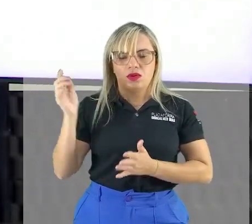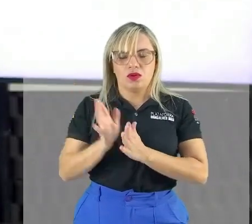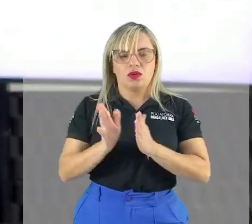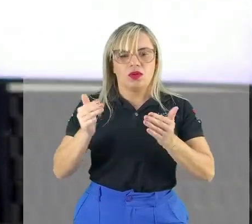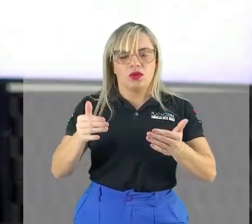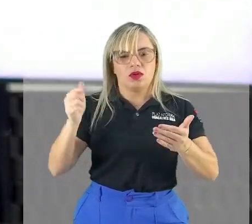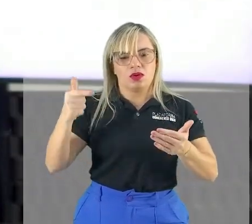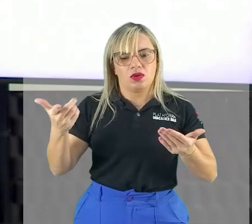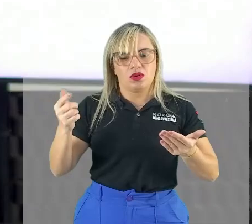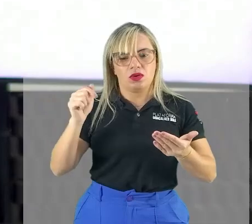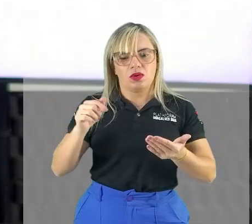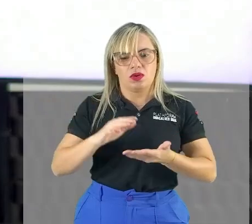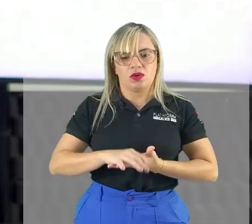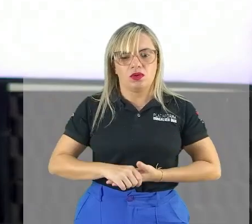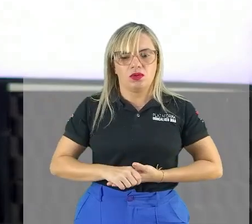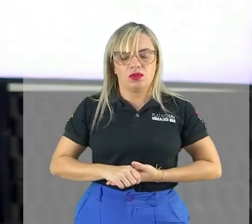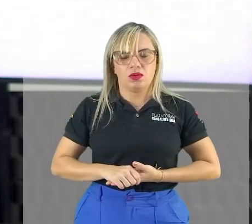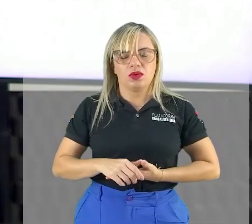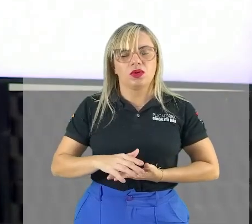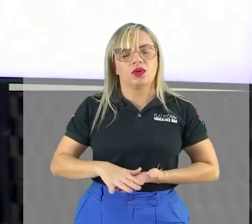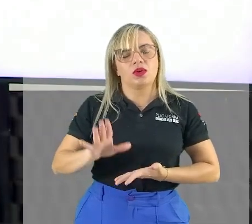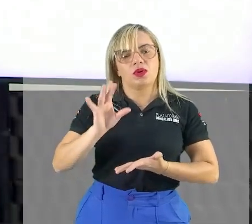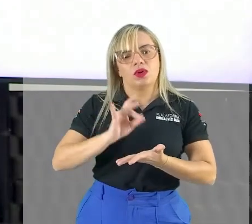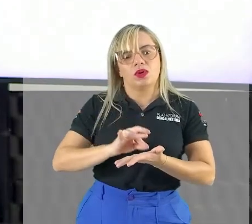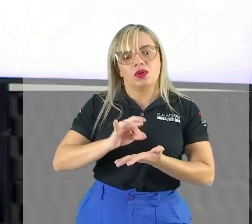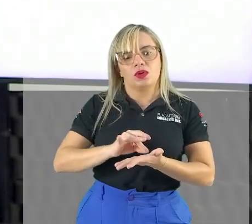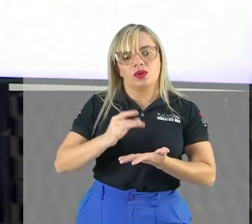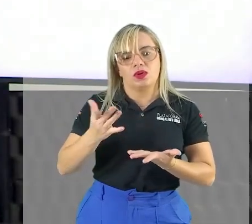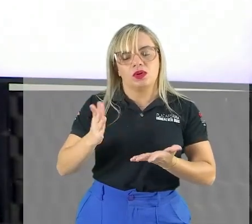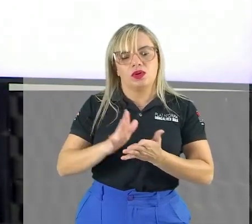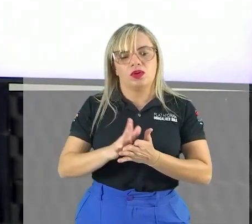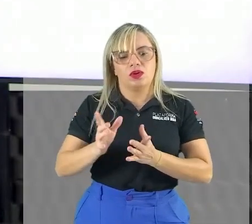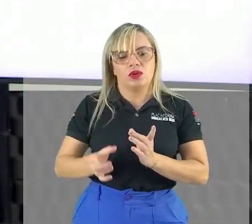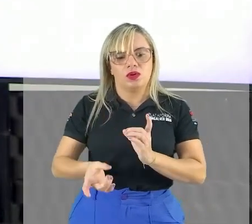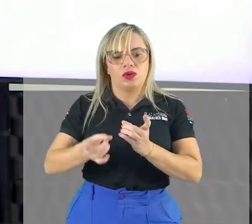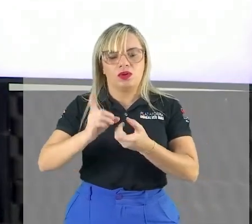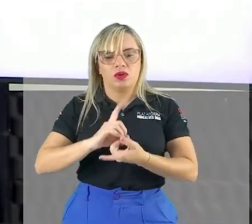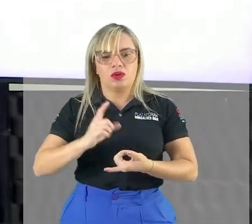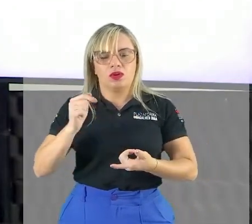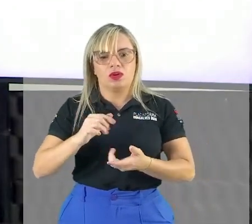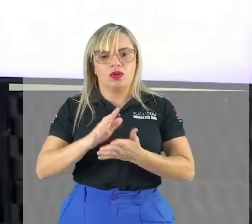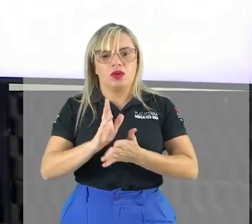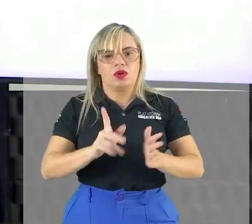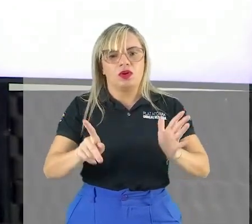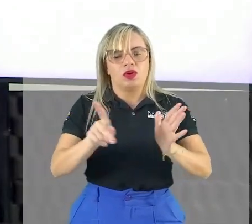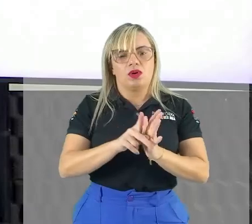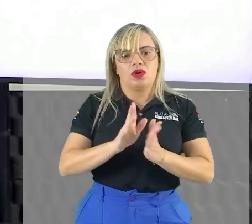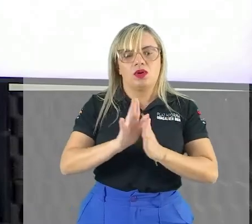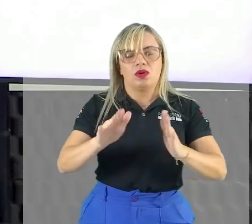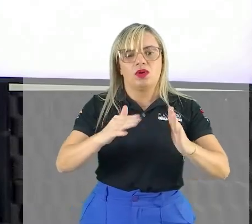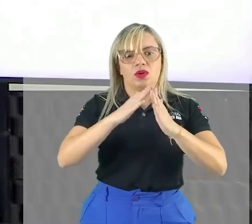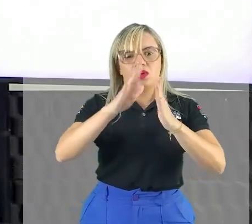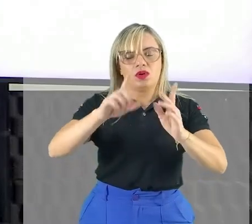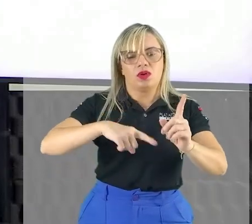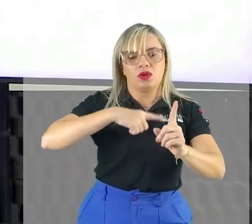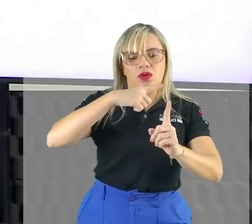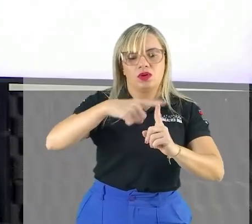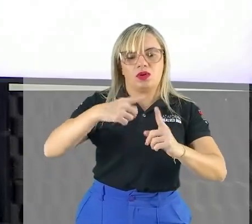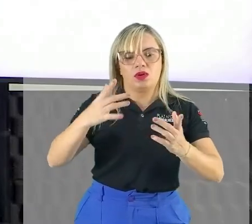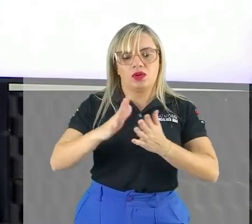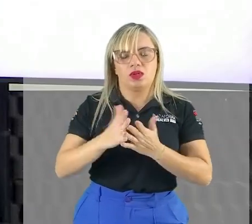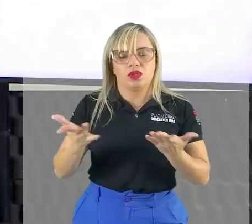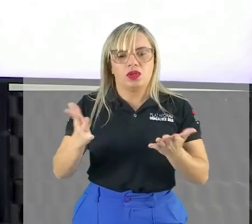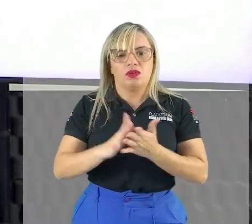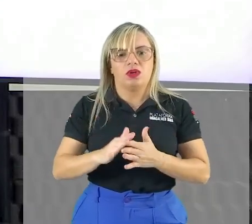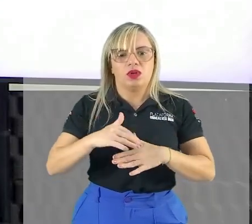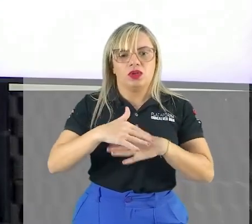imagem de Leonardo da Vinci que, de fato, vai contrariamente à própria Igreja Católica, que está todo mundo vestidinho e tal.